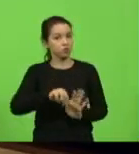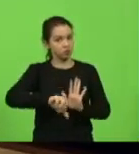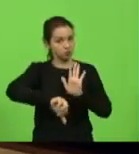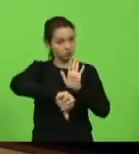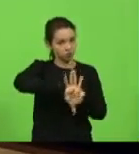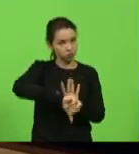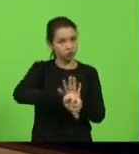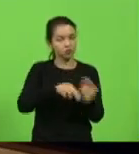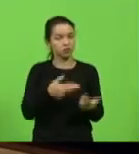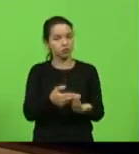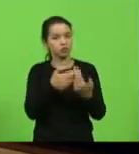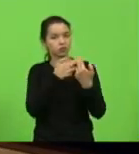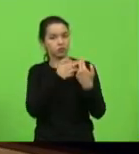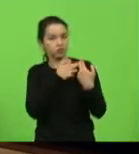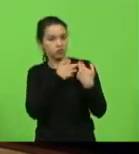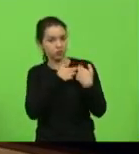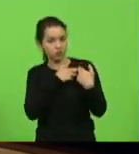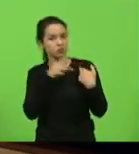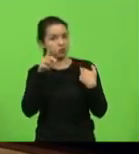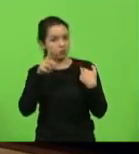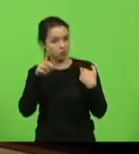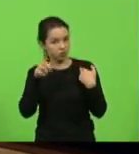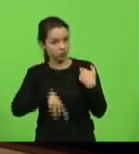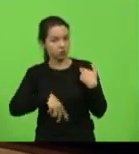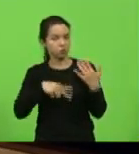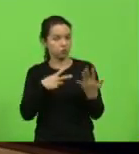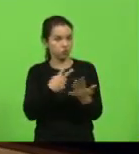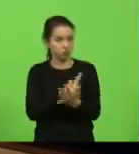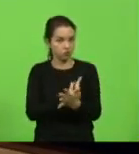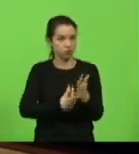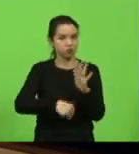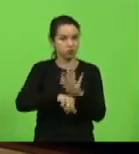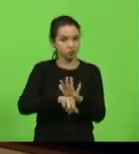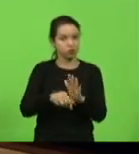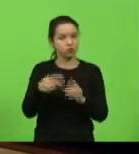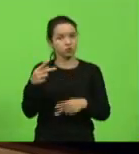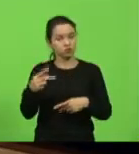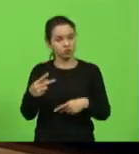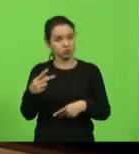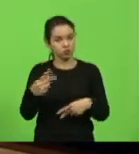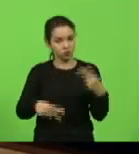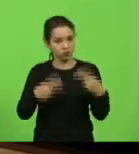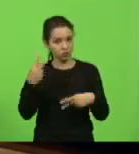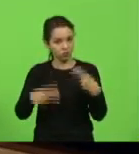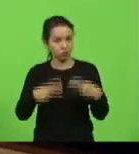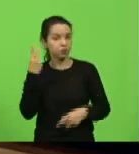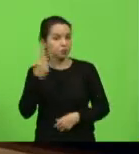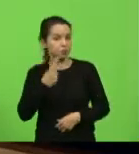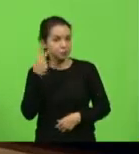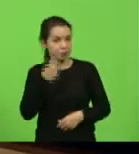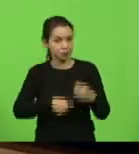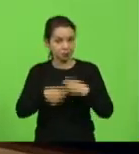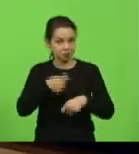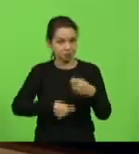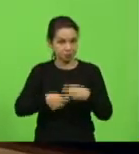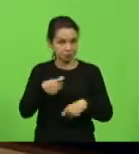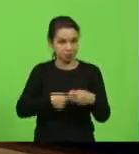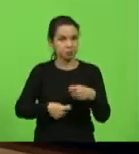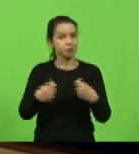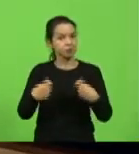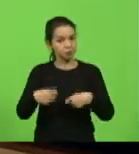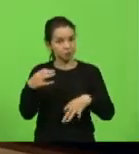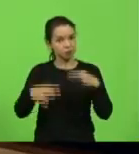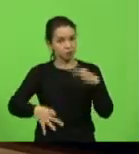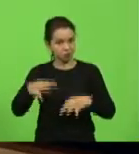responsabilidade sejam infrações político-administrativas sujeitas a um julgamento de índole política, é imprescindível